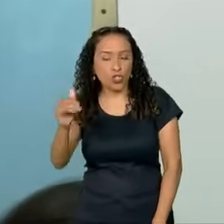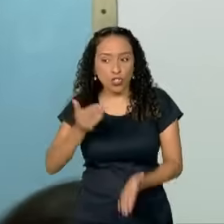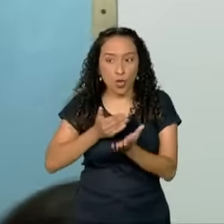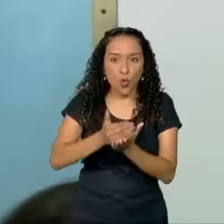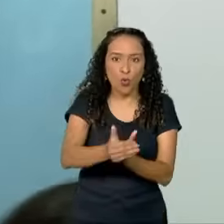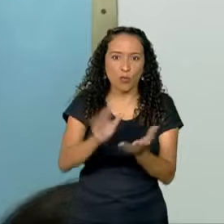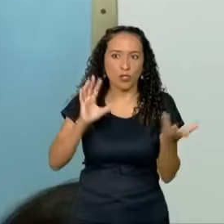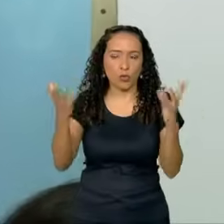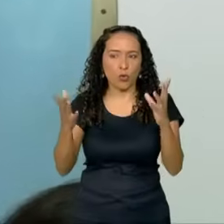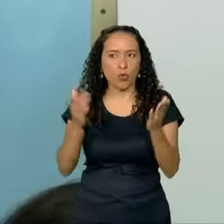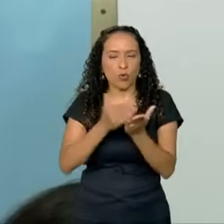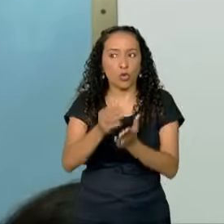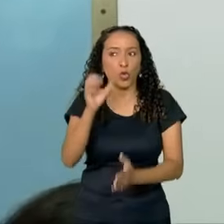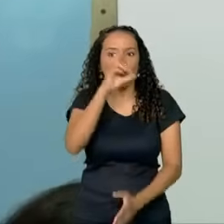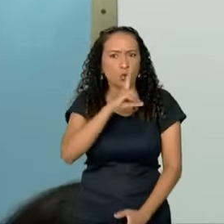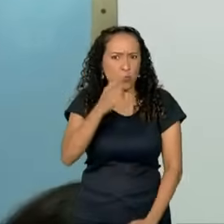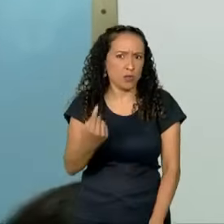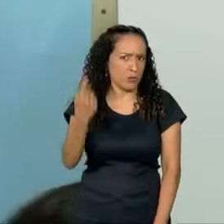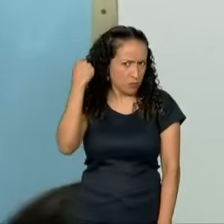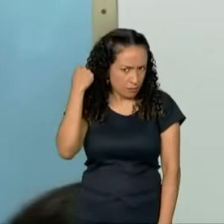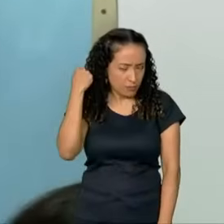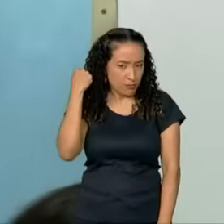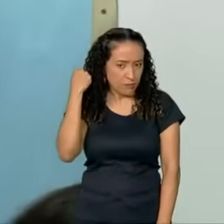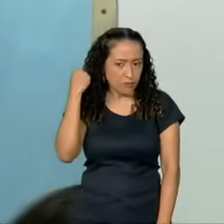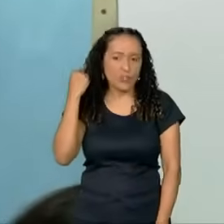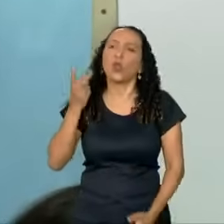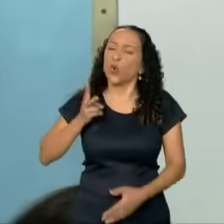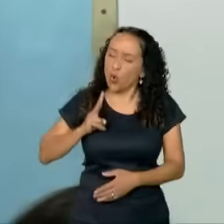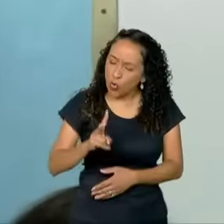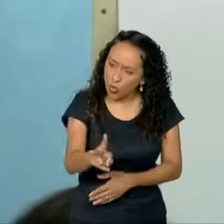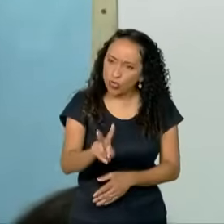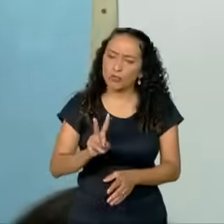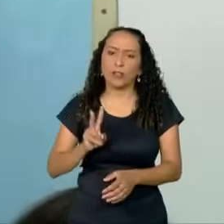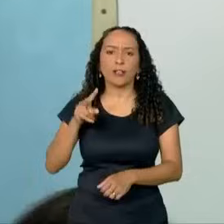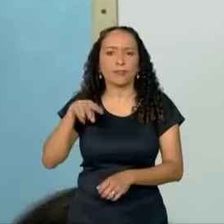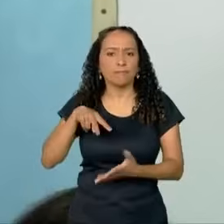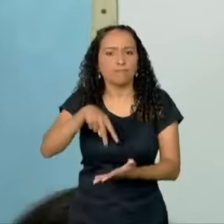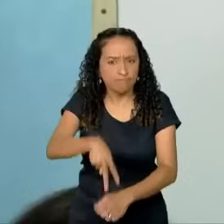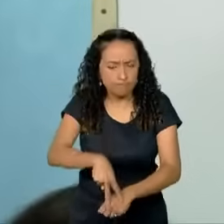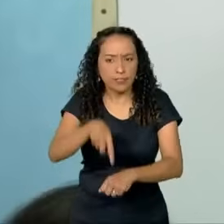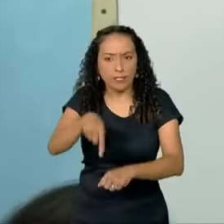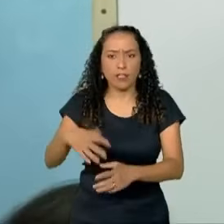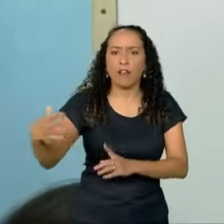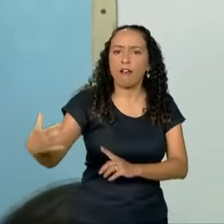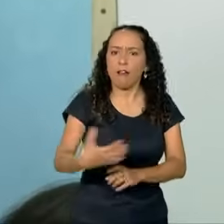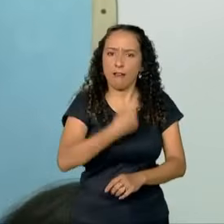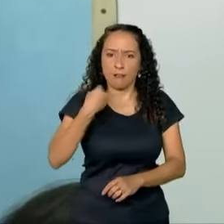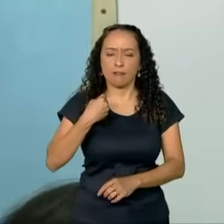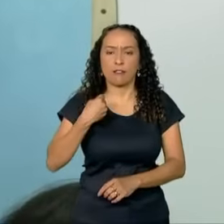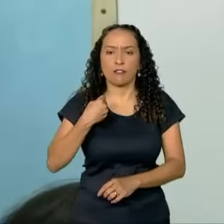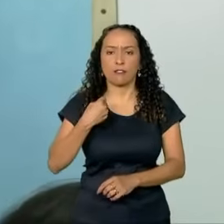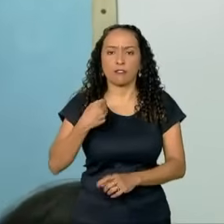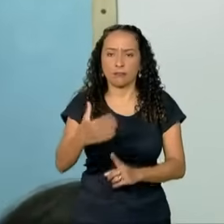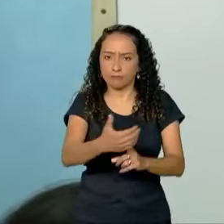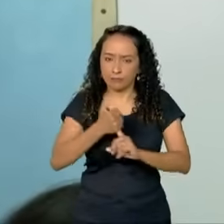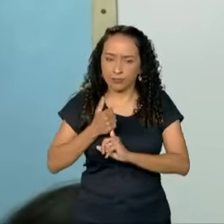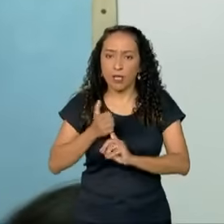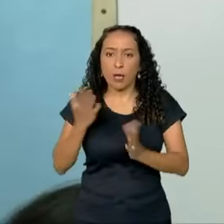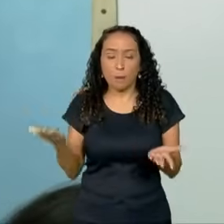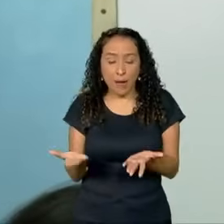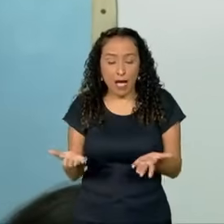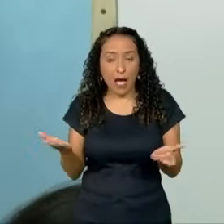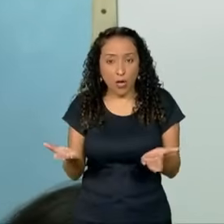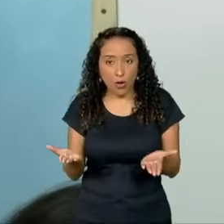evento, começou domingo para segunda passado. Nós vamos continuar firme na questão do resgate, mas já é hora de a